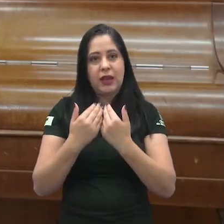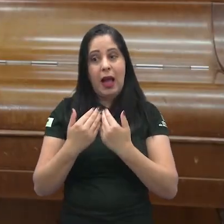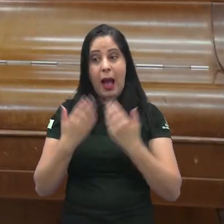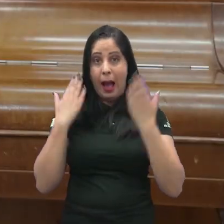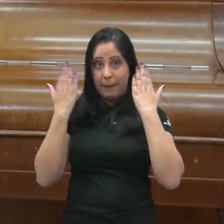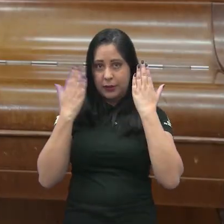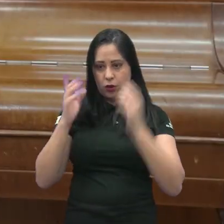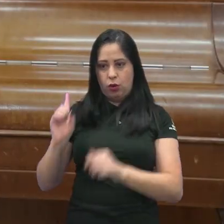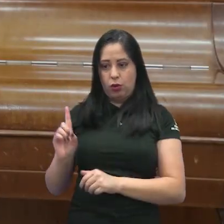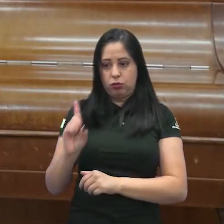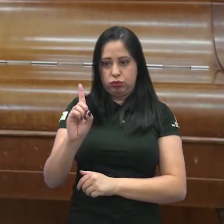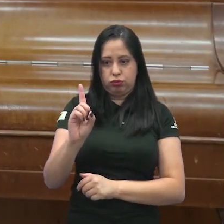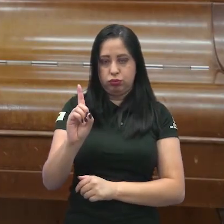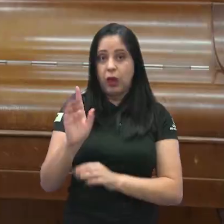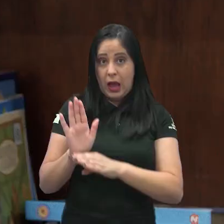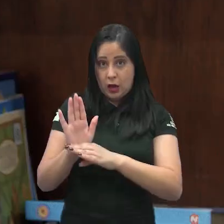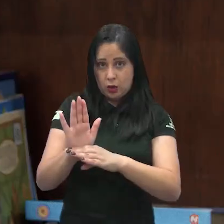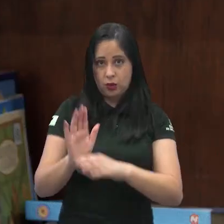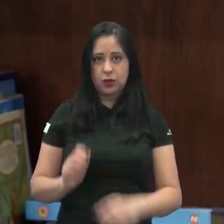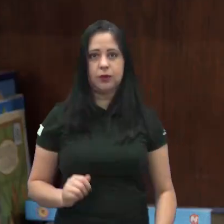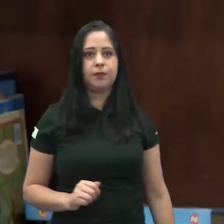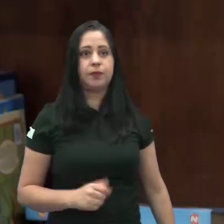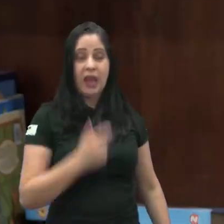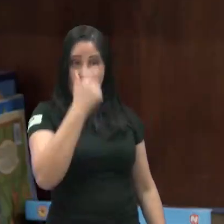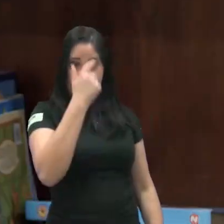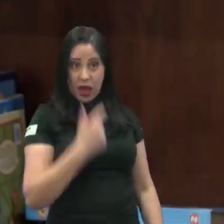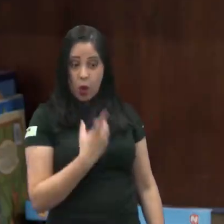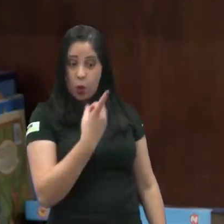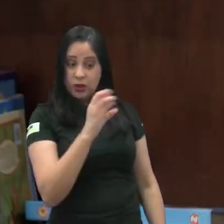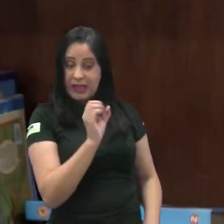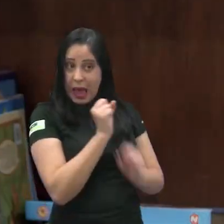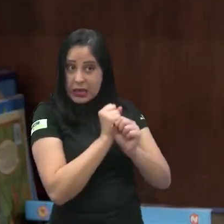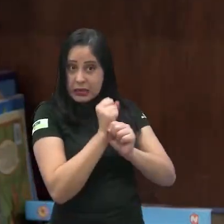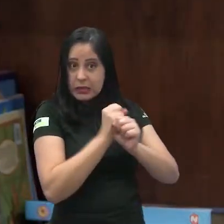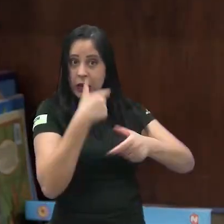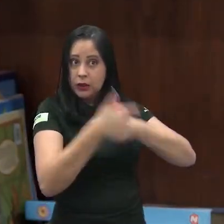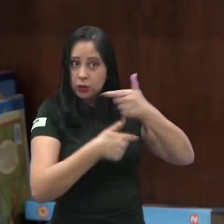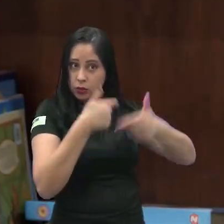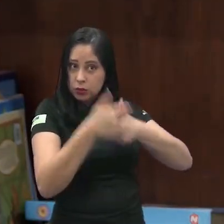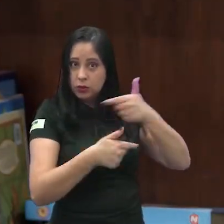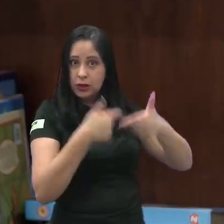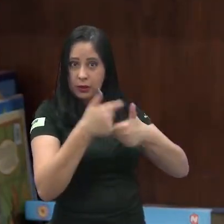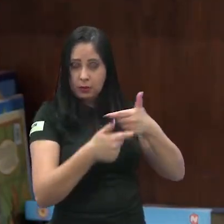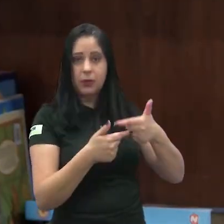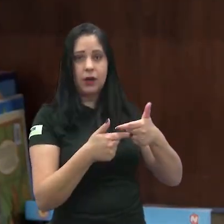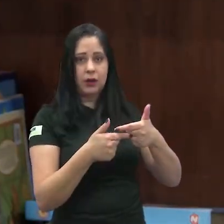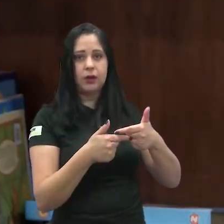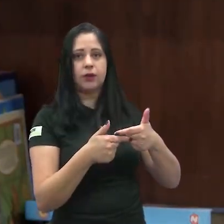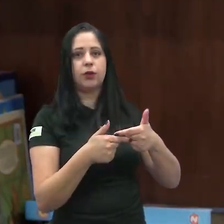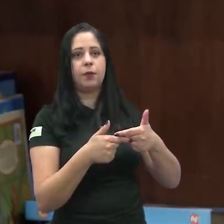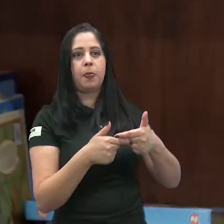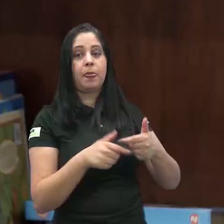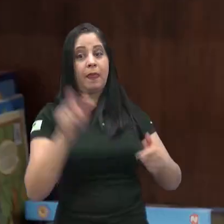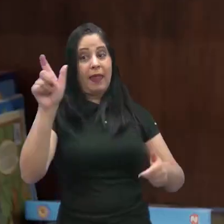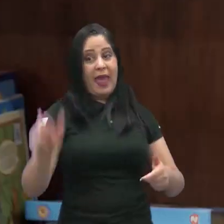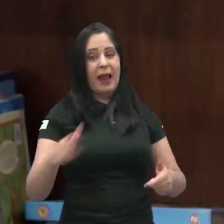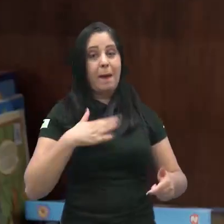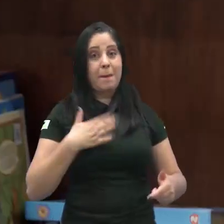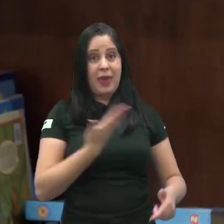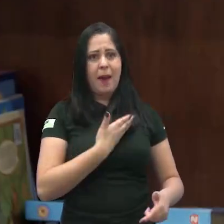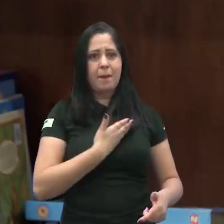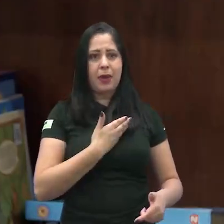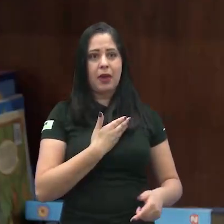nossa psicóloga nos ajuda também. Eu estou há 10 anos no Éden Lar. Tinha uma amiga de sala que